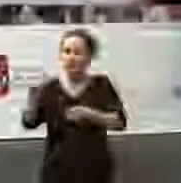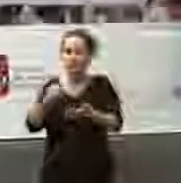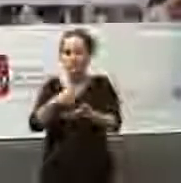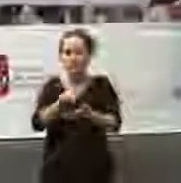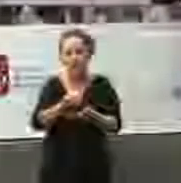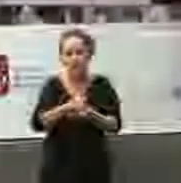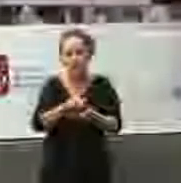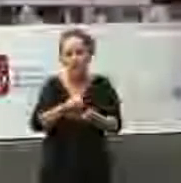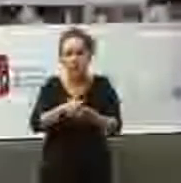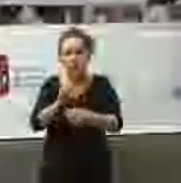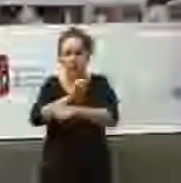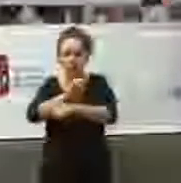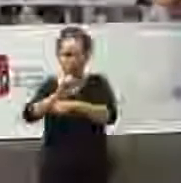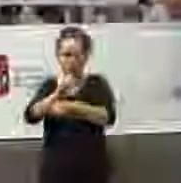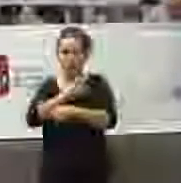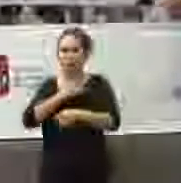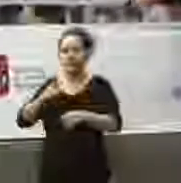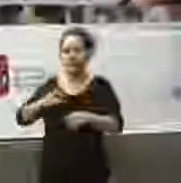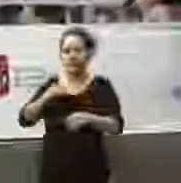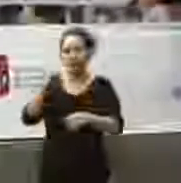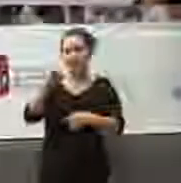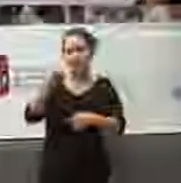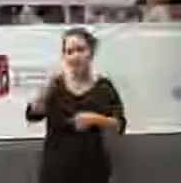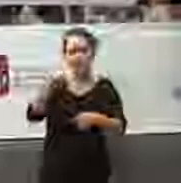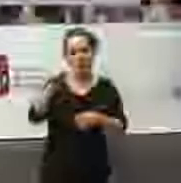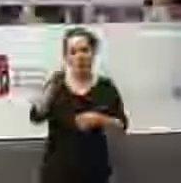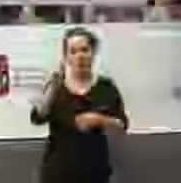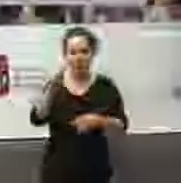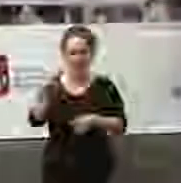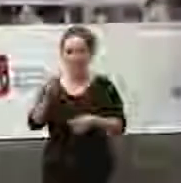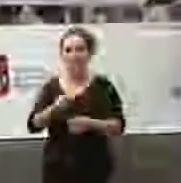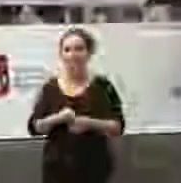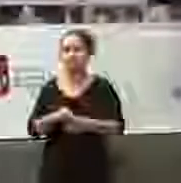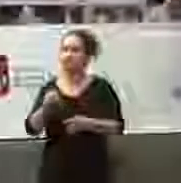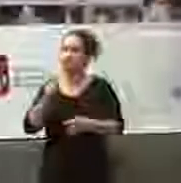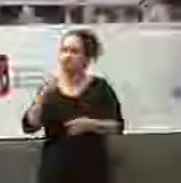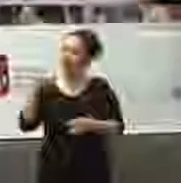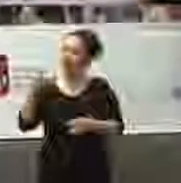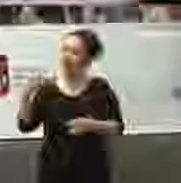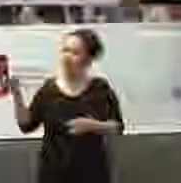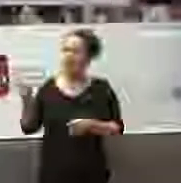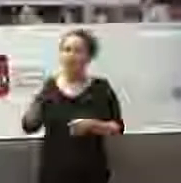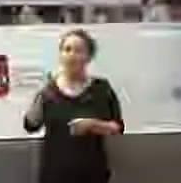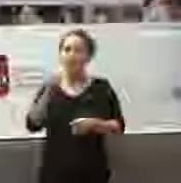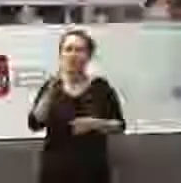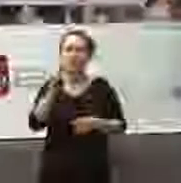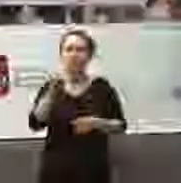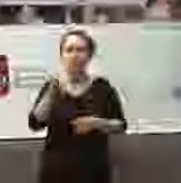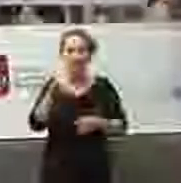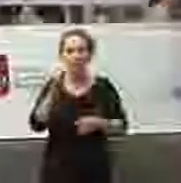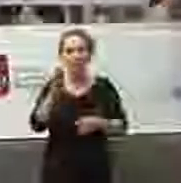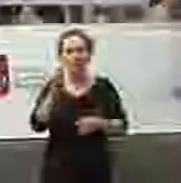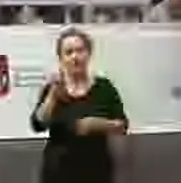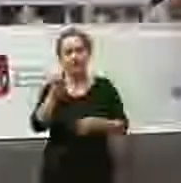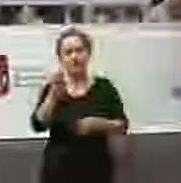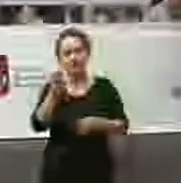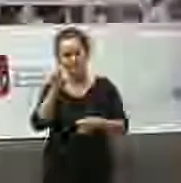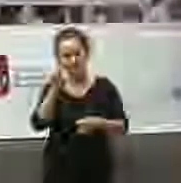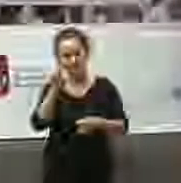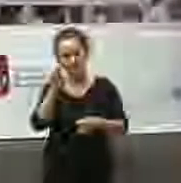estaduais de saúde conass com a palavra do dono humberto para suas posições